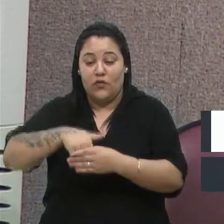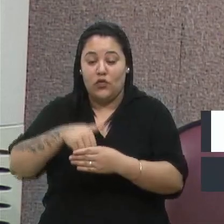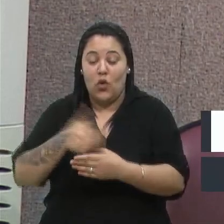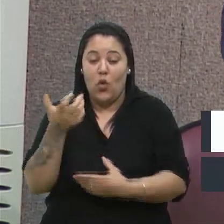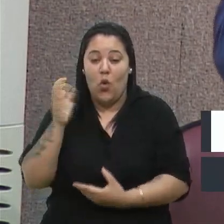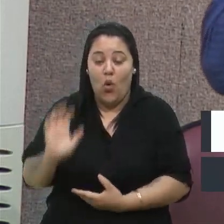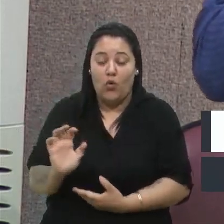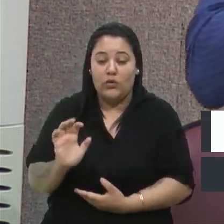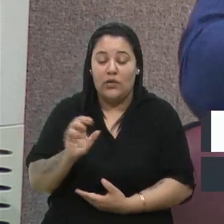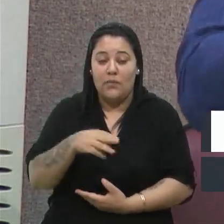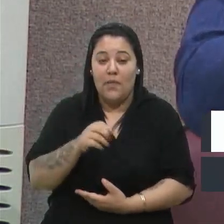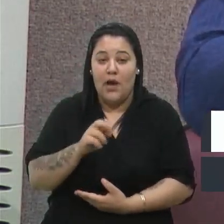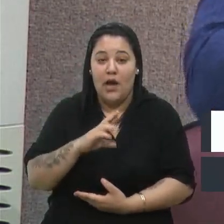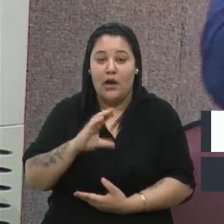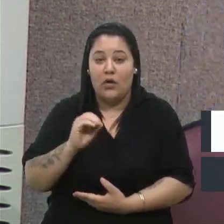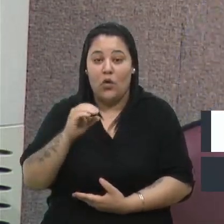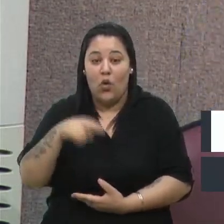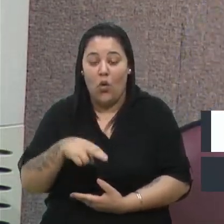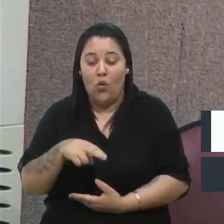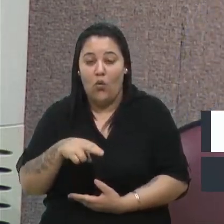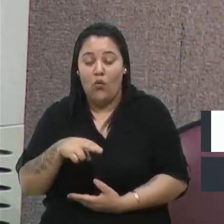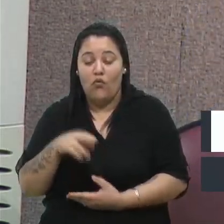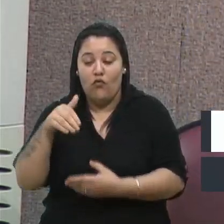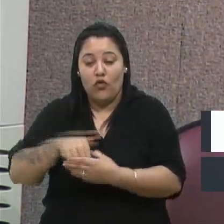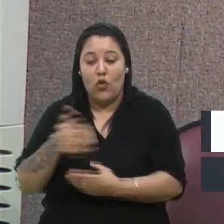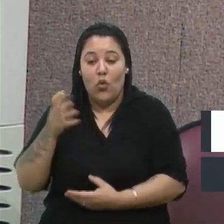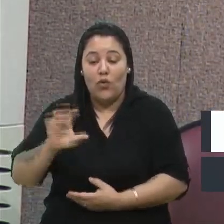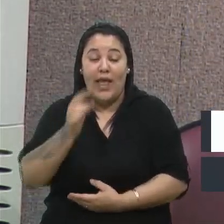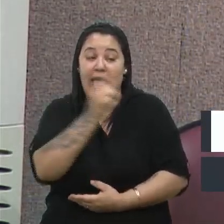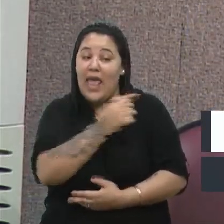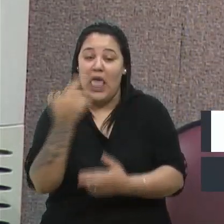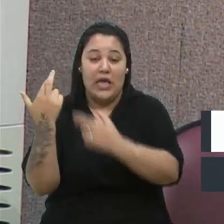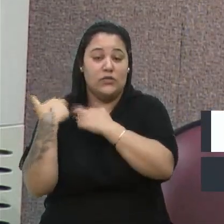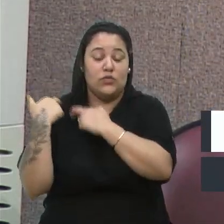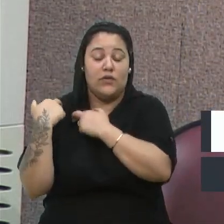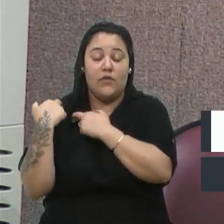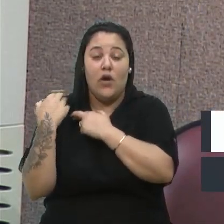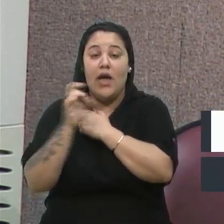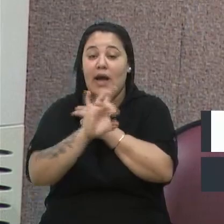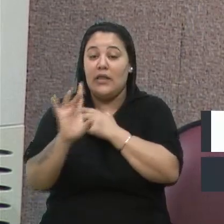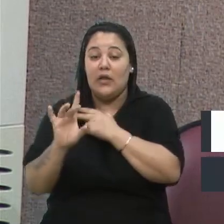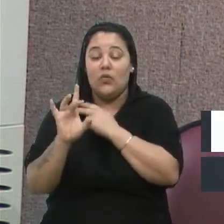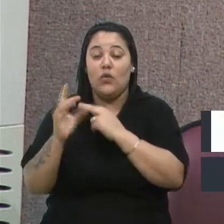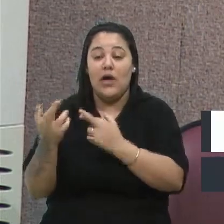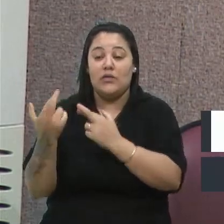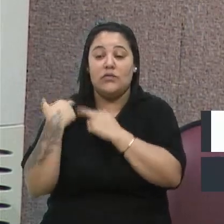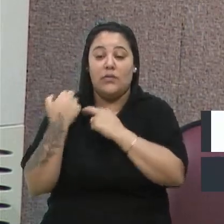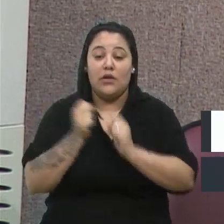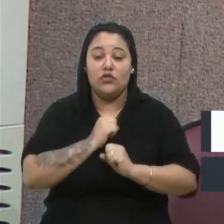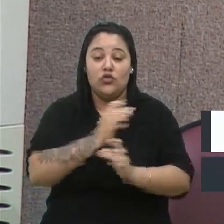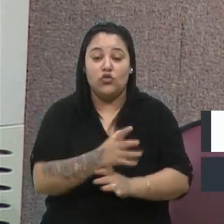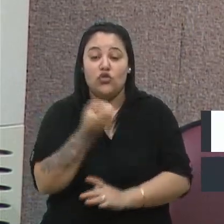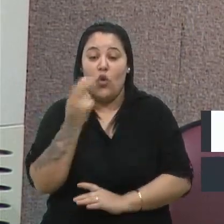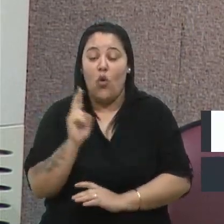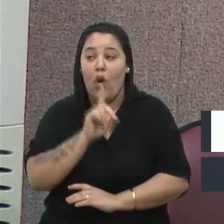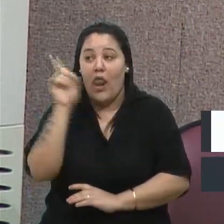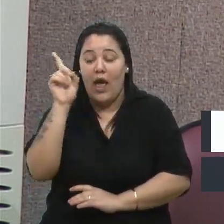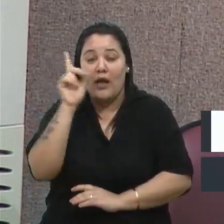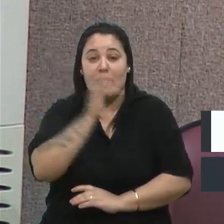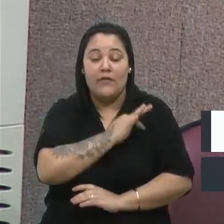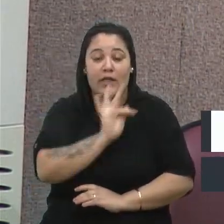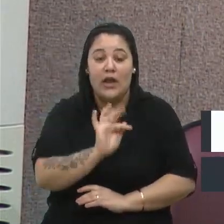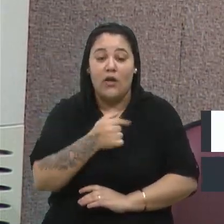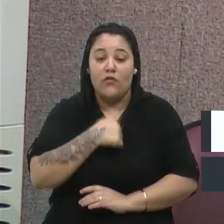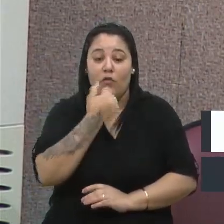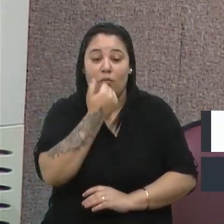quê, ele responde, não sou eu, cada um com as suas atitudes aqui dentro, ou lá na Câmara Federal. Então, peça a explicação para o